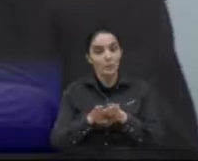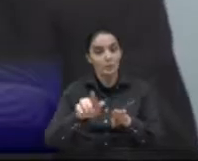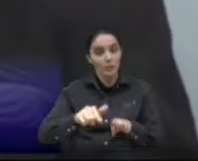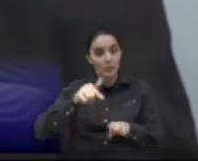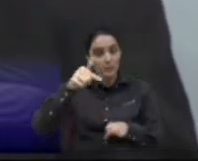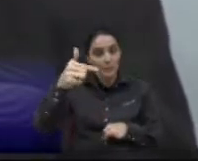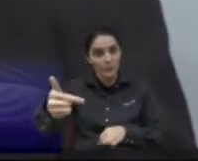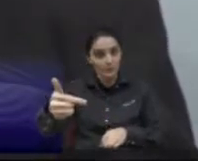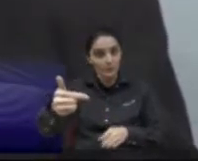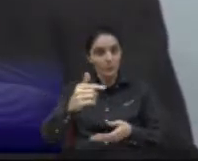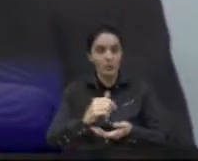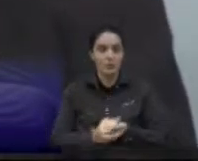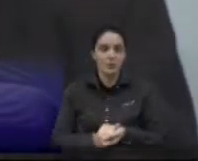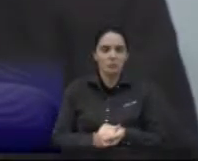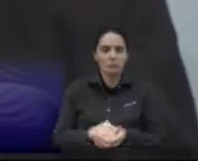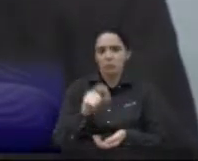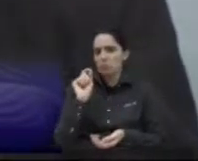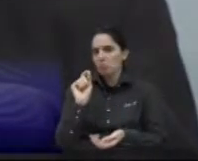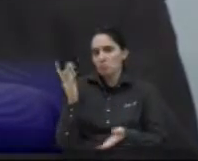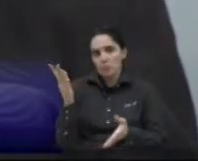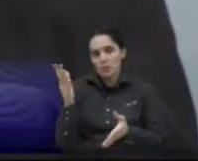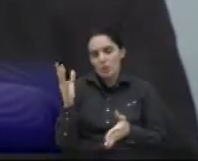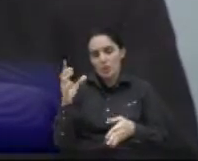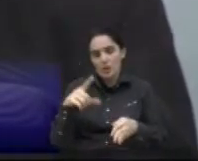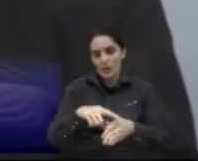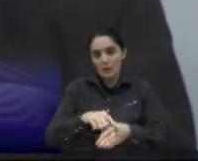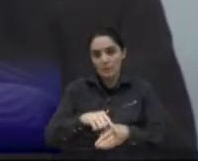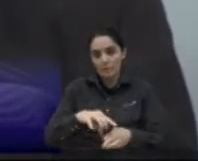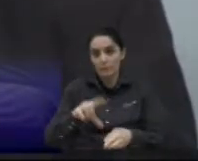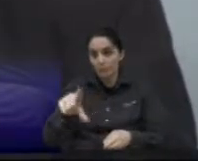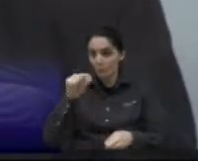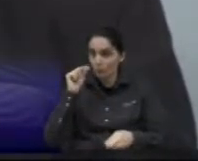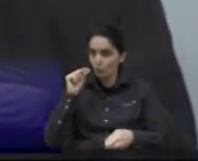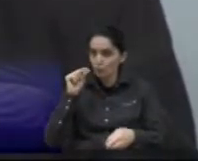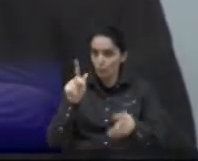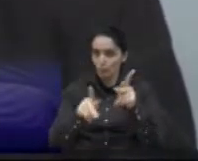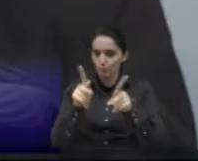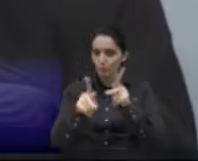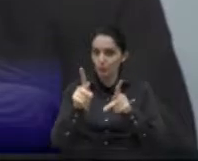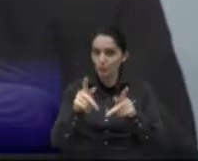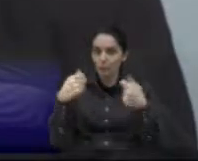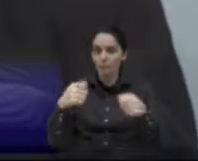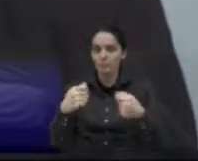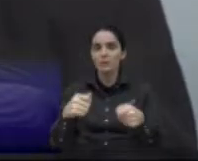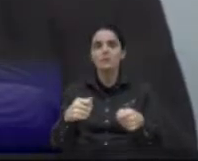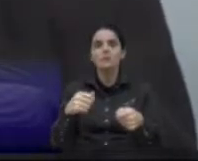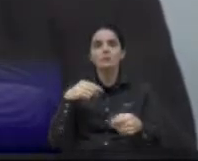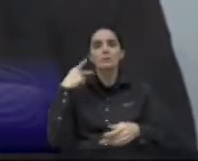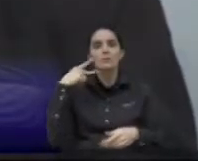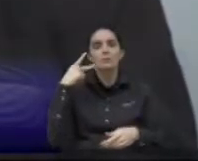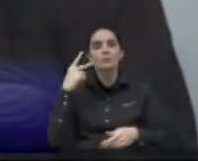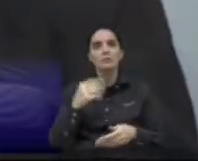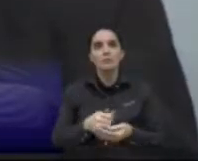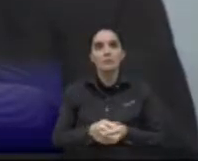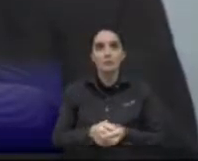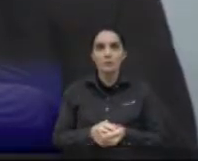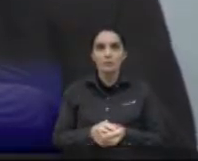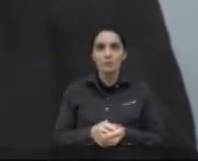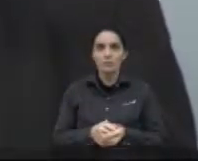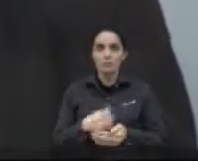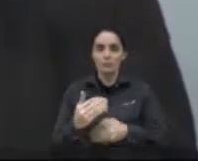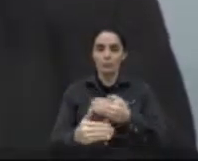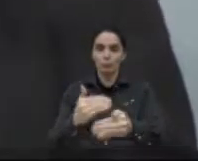quer que seja o eleito, que continue fazendo, que essa Câmara de Vereador insista para que se implante muitos